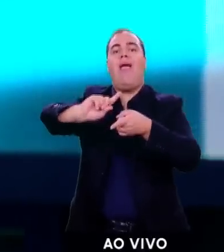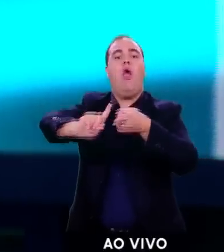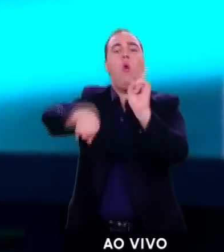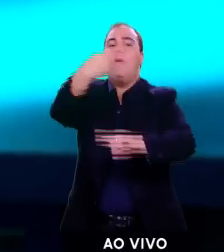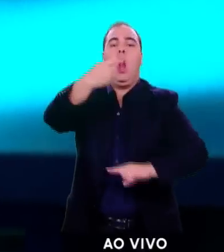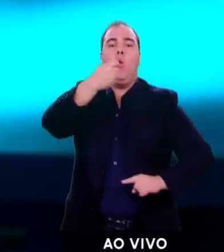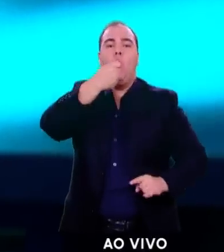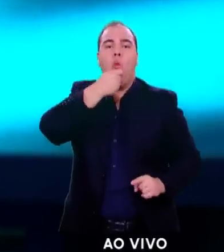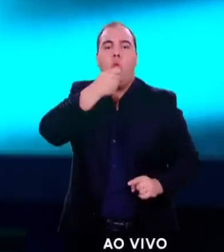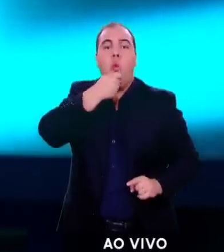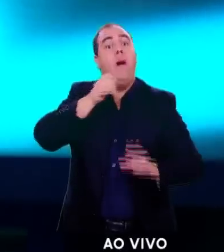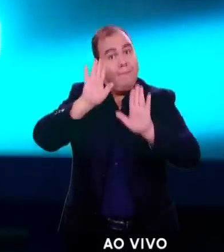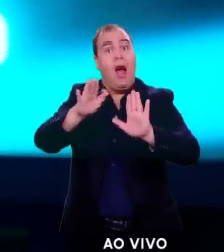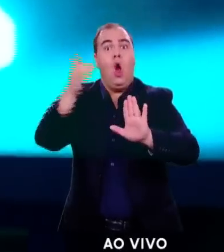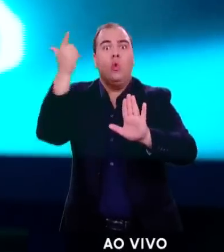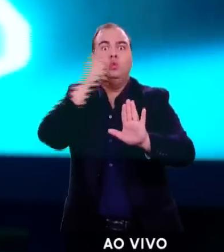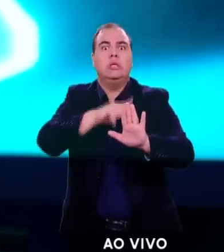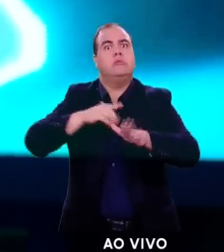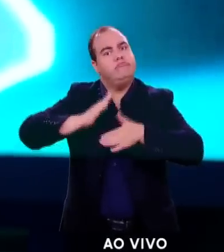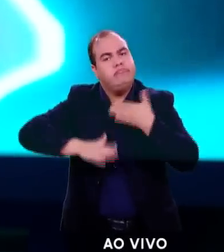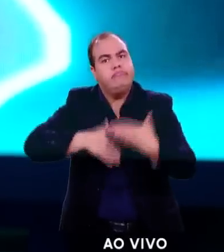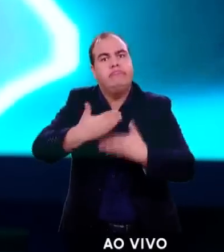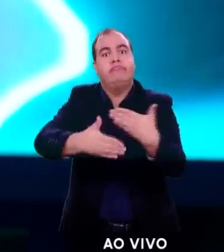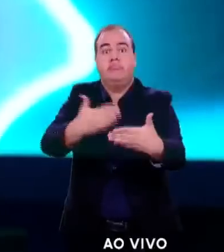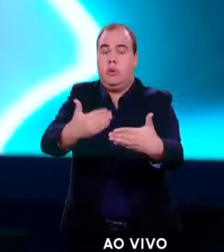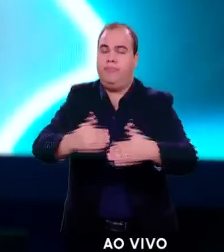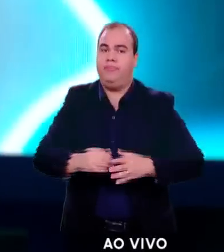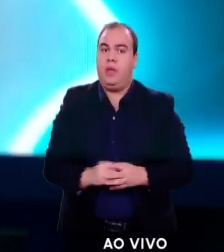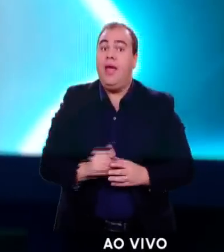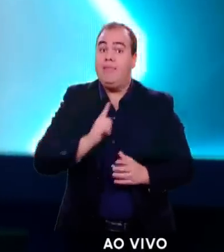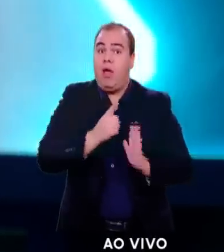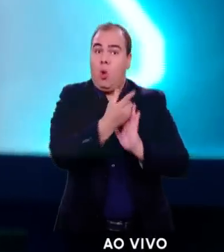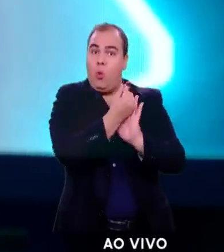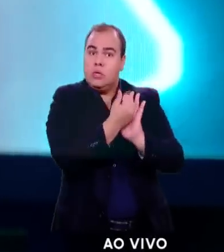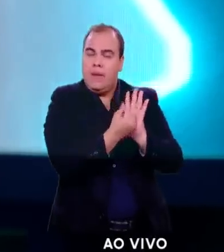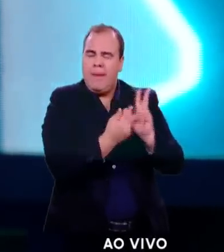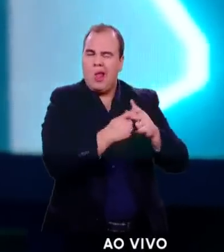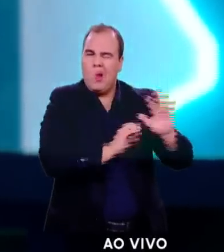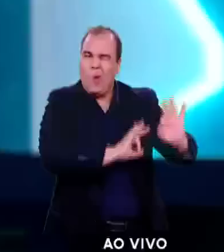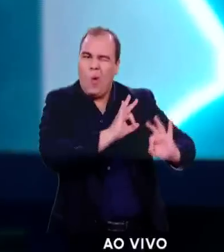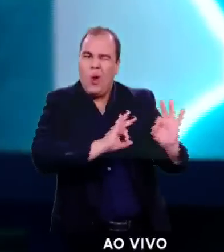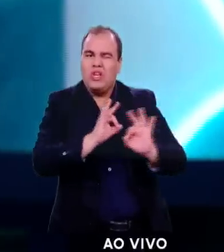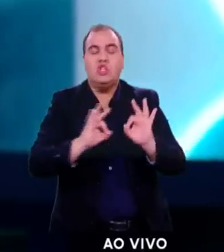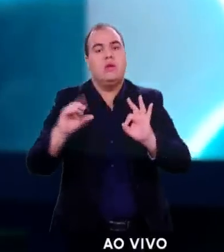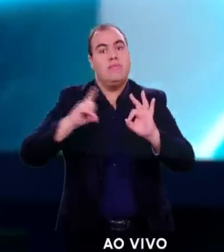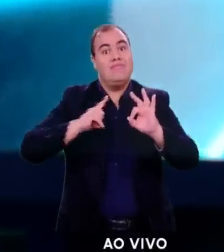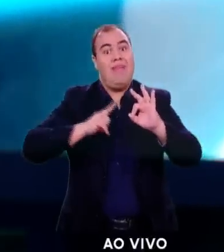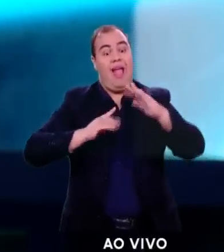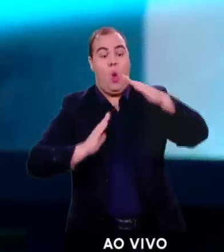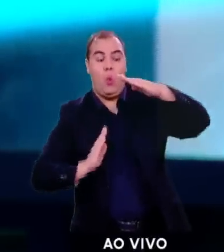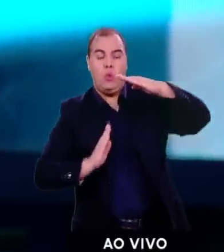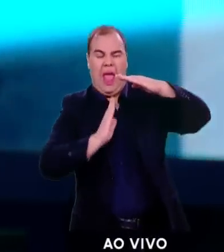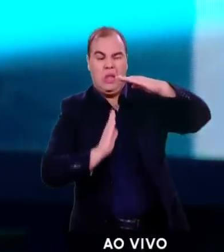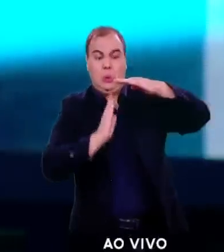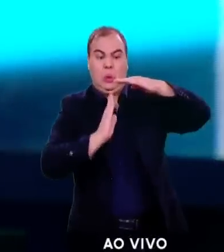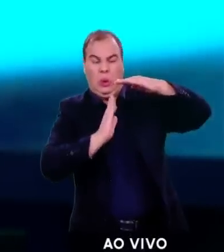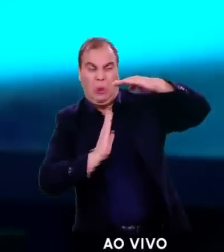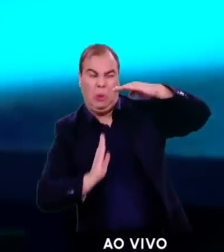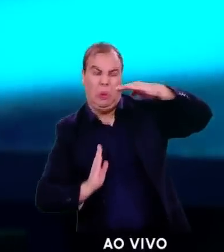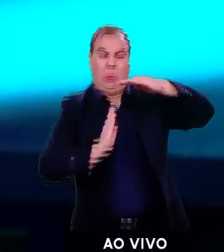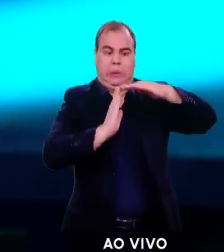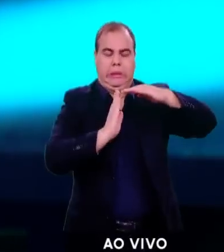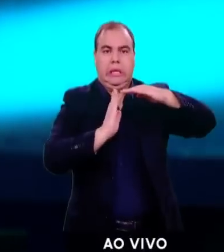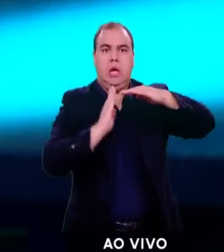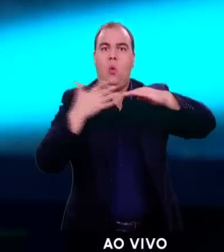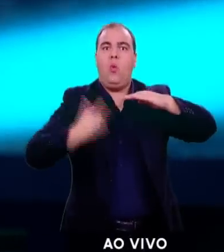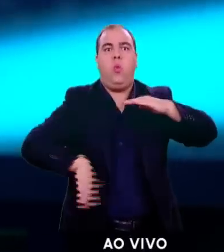25% a Quais são os orçamento A senhora sabe que tem um teto ninguém quer estralar o teto chutar o teto nada disso